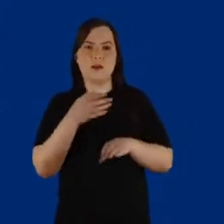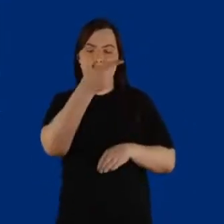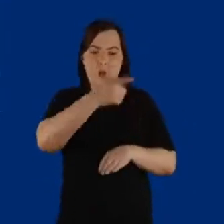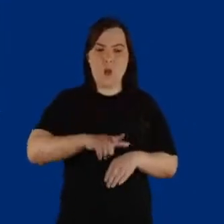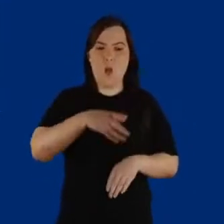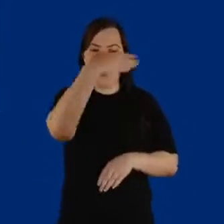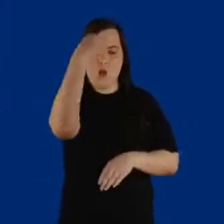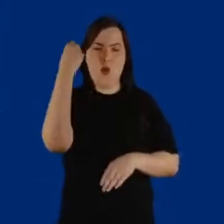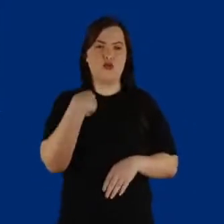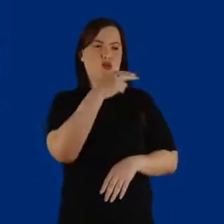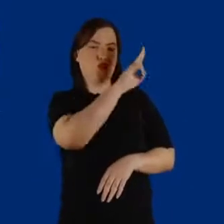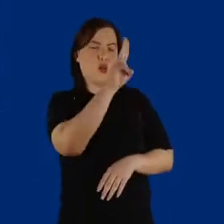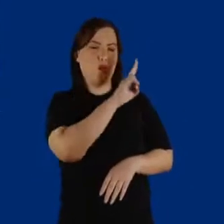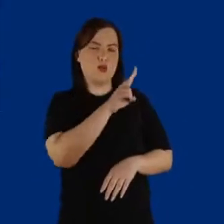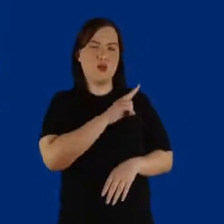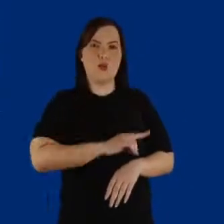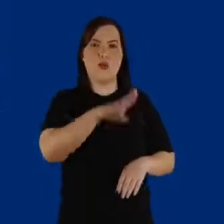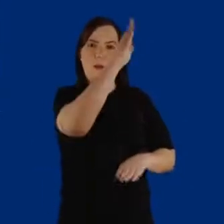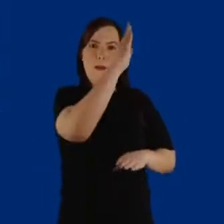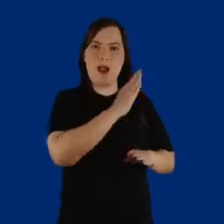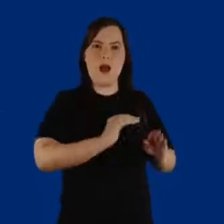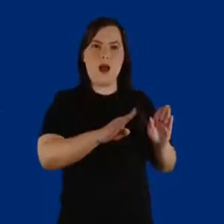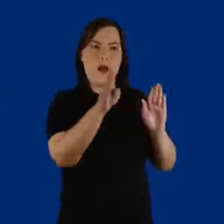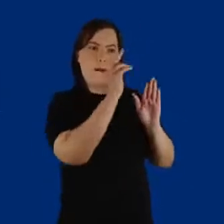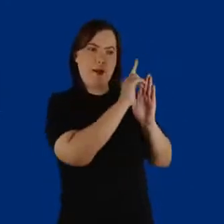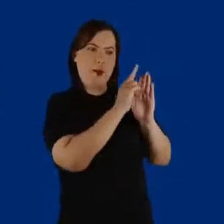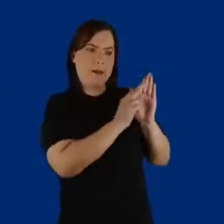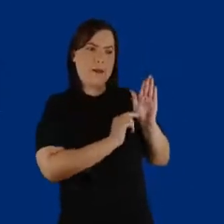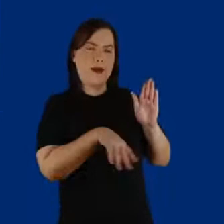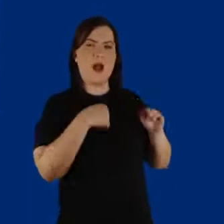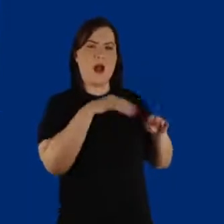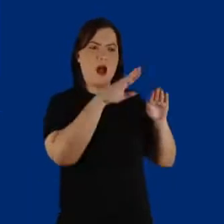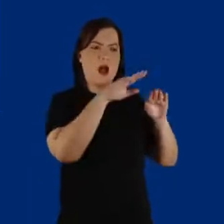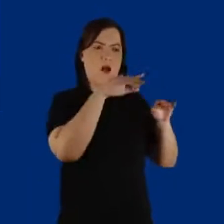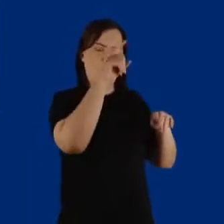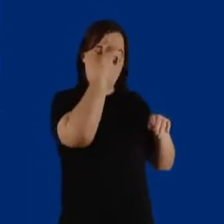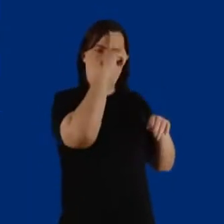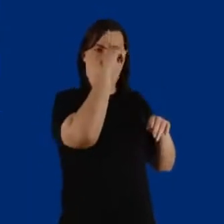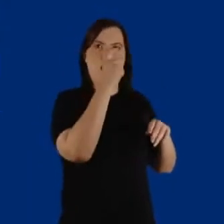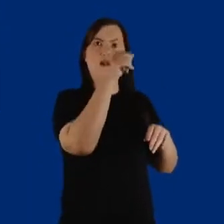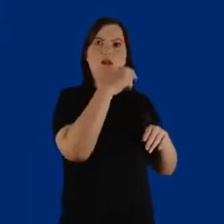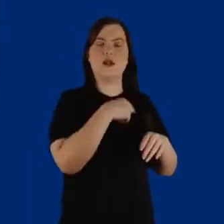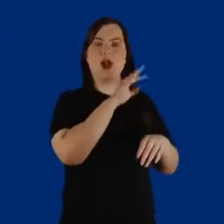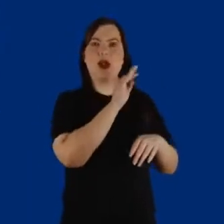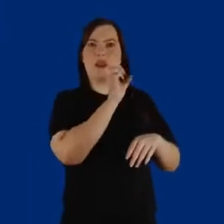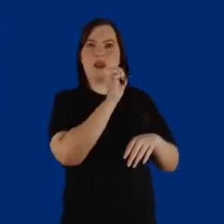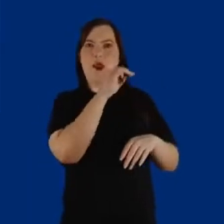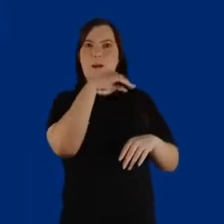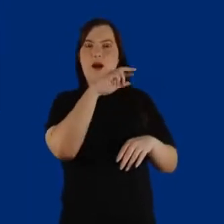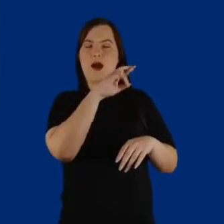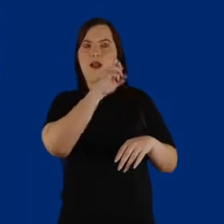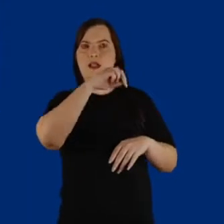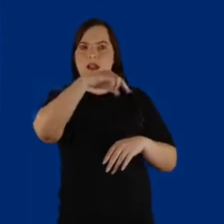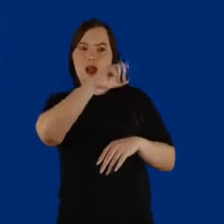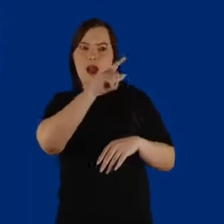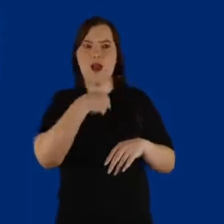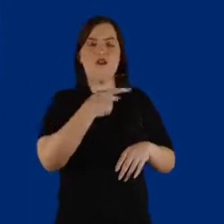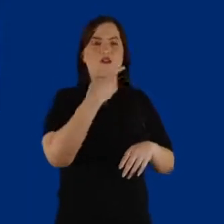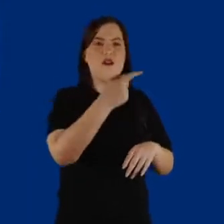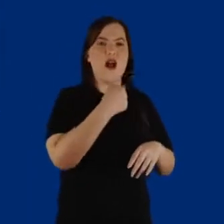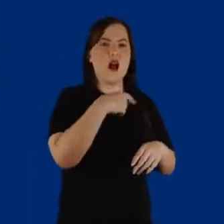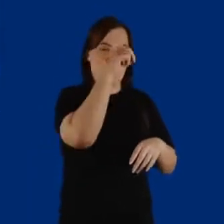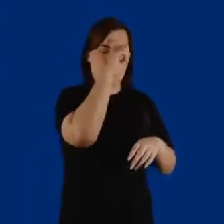Eles pegam os nomes desses brasileiros e botam em nome de hospício, aí vira nome de hospício. O Hospital da Tamarineira, em Recife, é o Hospital Psiquiátrico